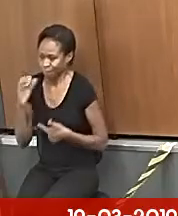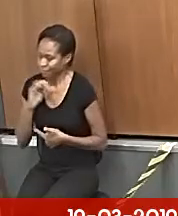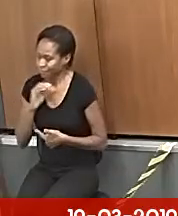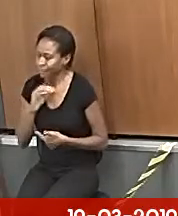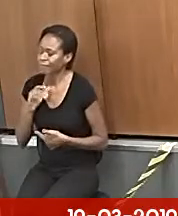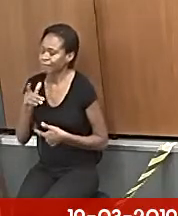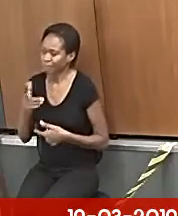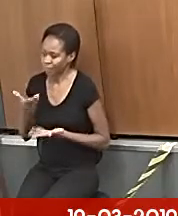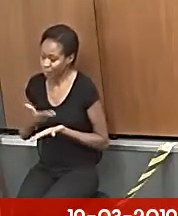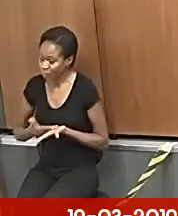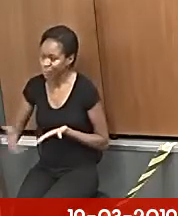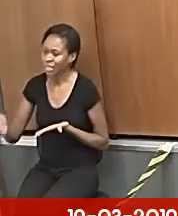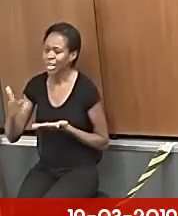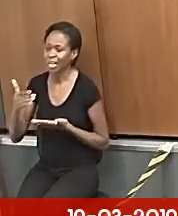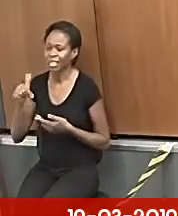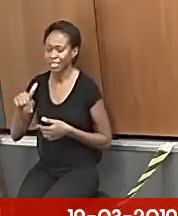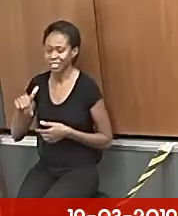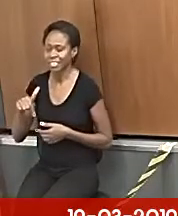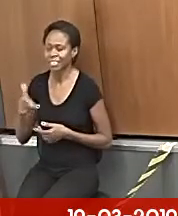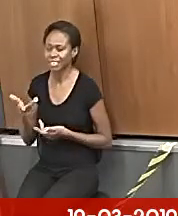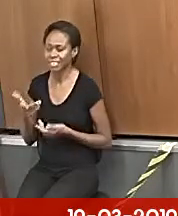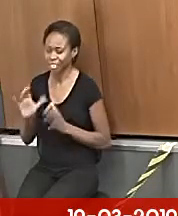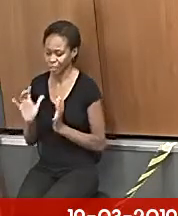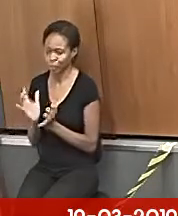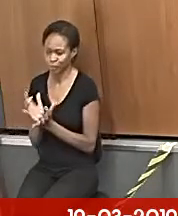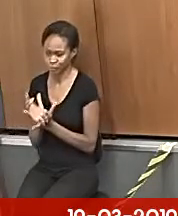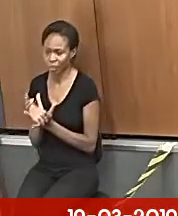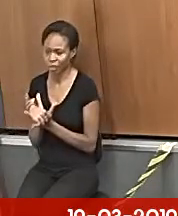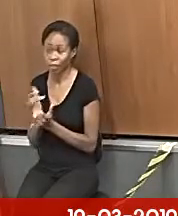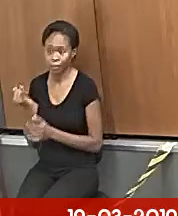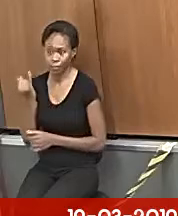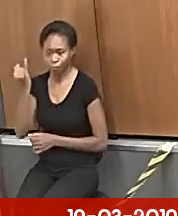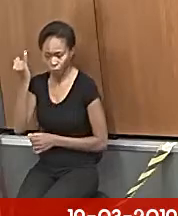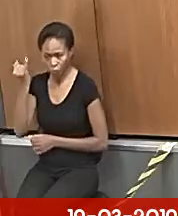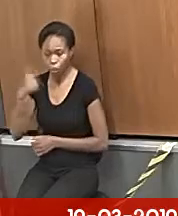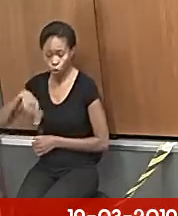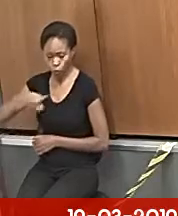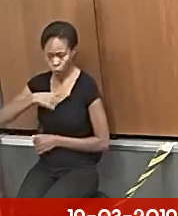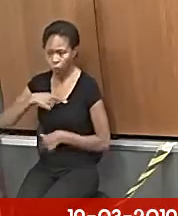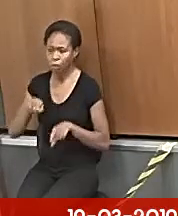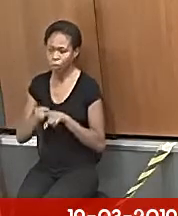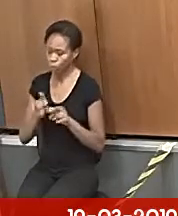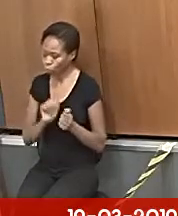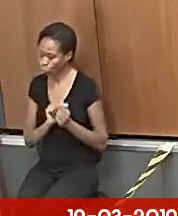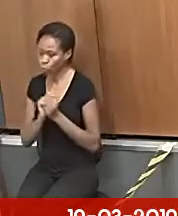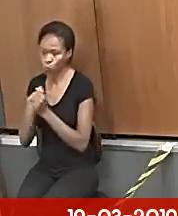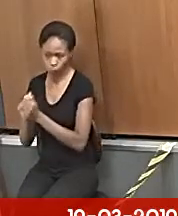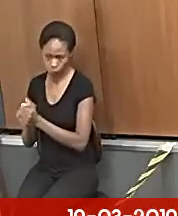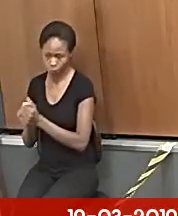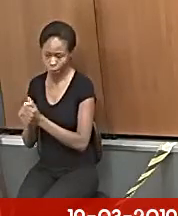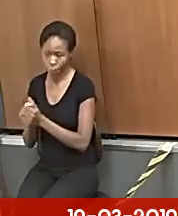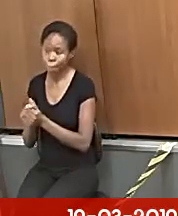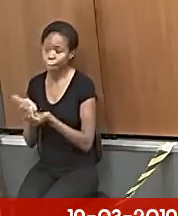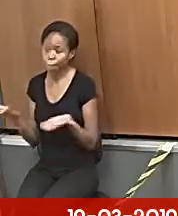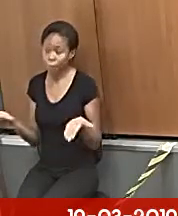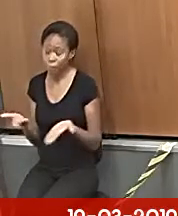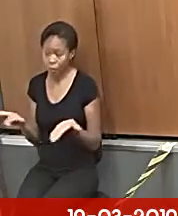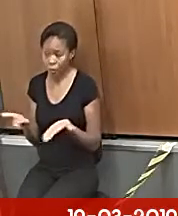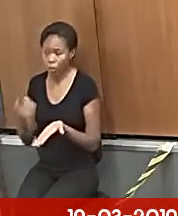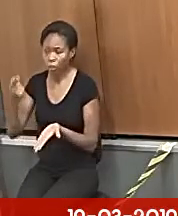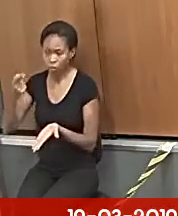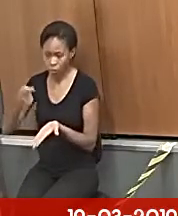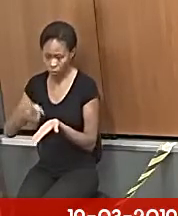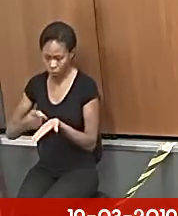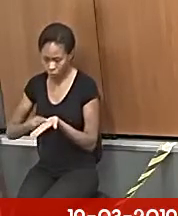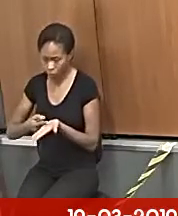que é muito importante e que é uma atuação de todos nós e nós estamos colocando à disposição então cumprindo a finalidade da reunião